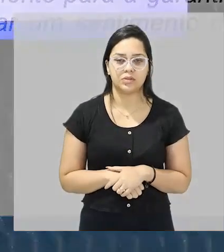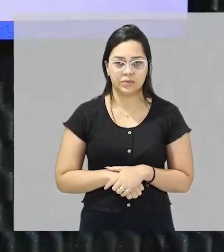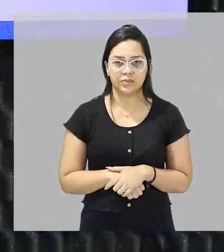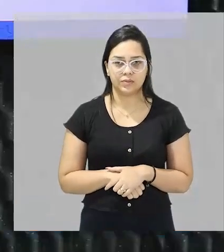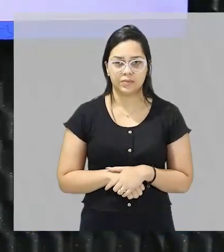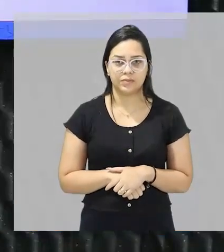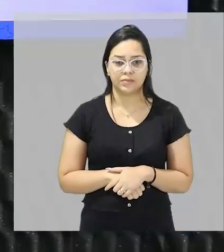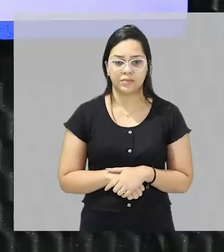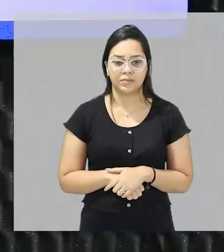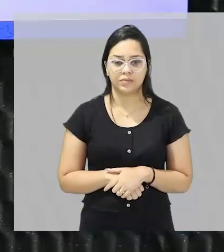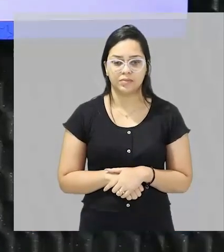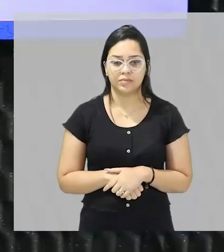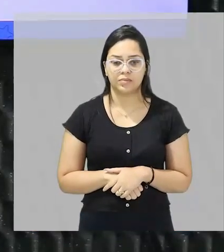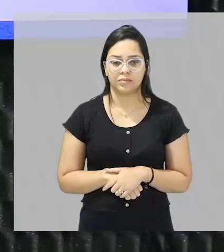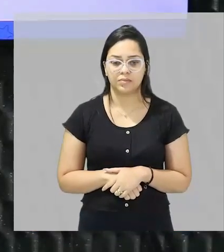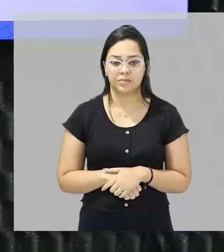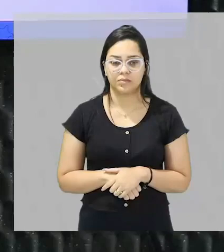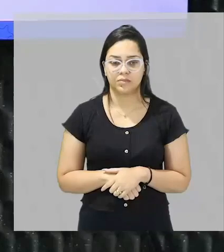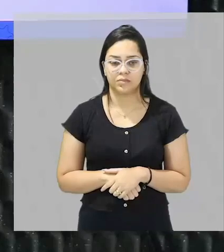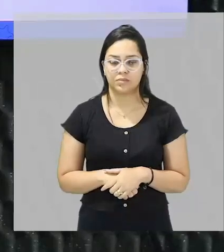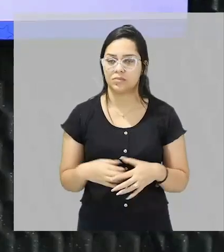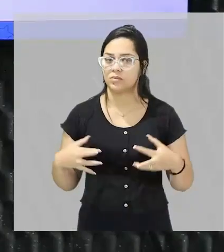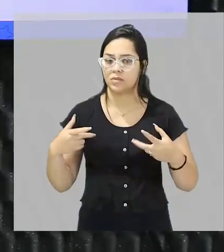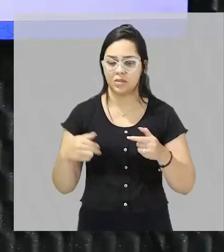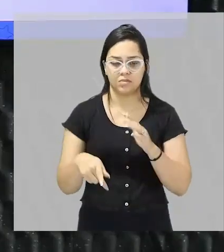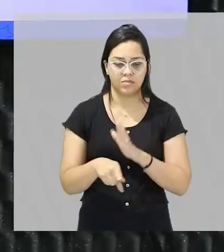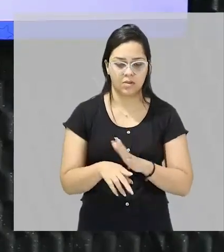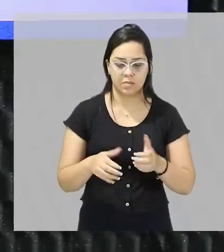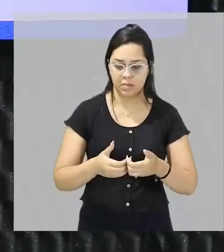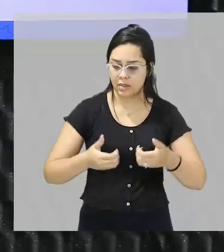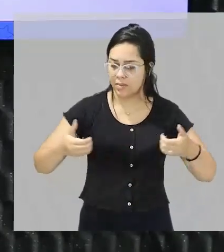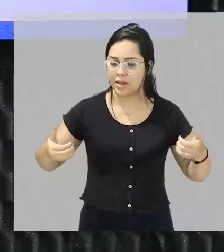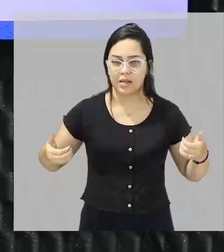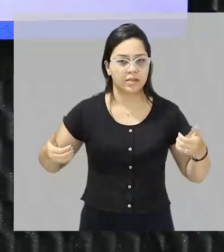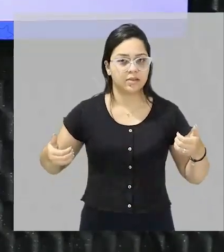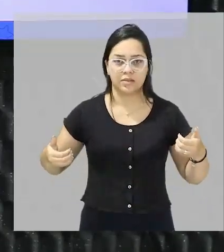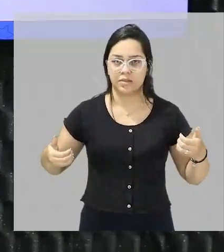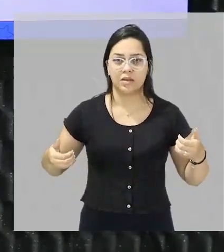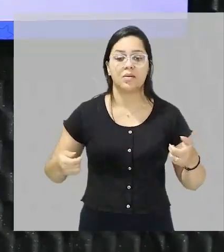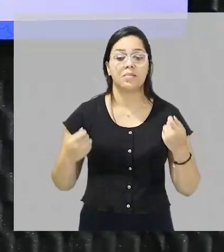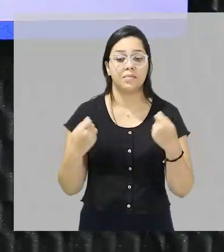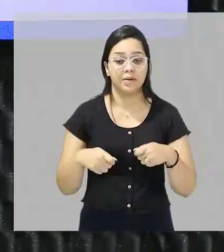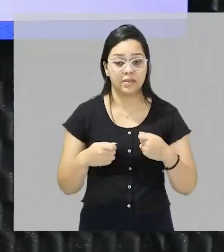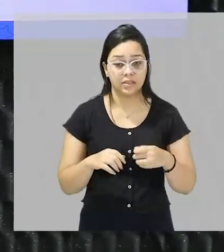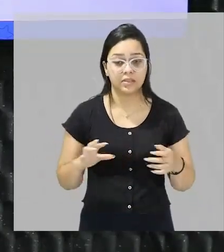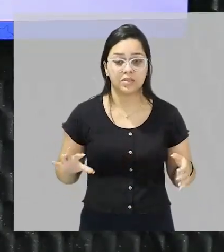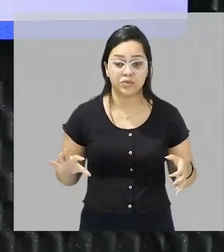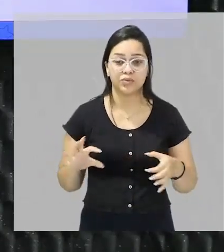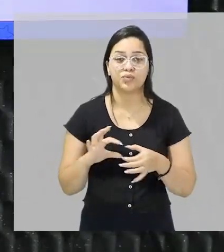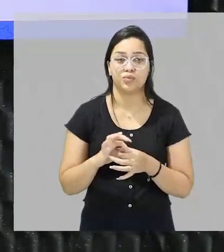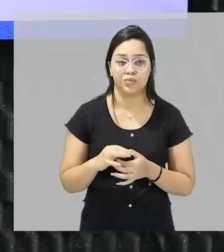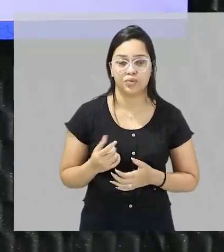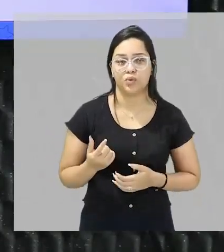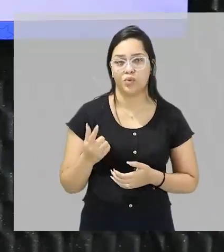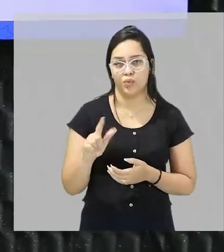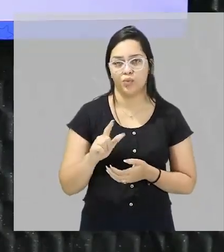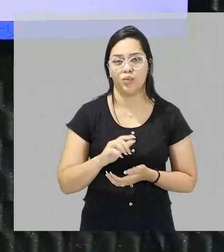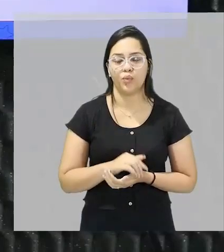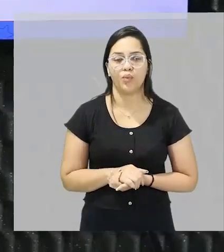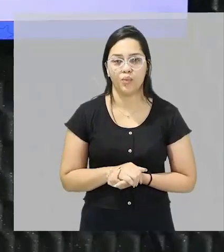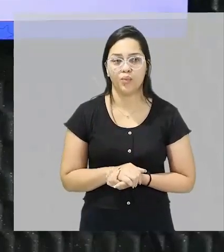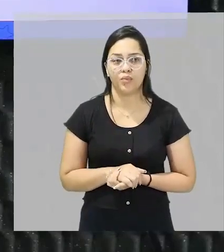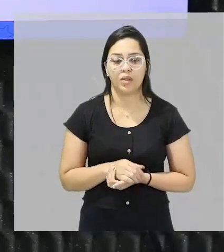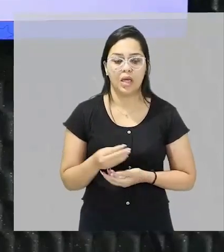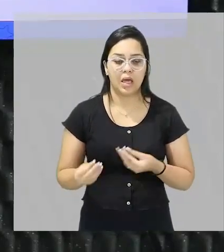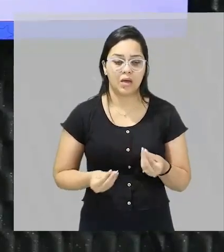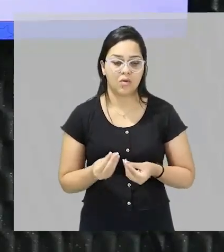relação com a conclusão. Não são partes separadas, turma. Uma parte ela tem que estar interligada à outra. É